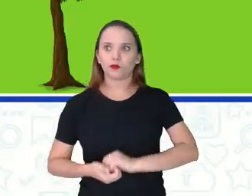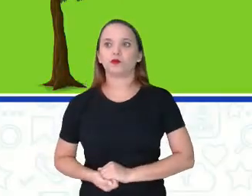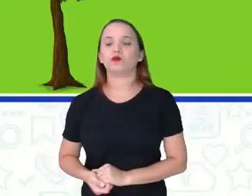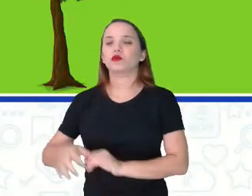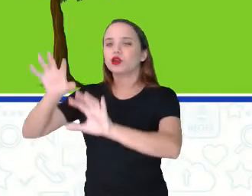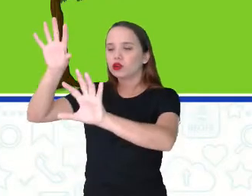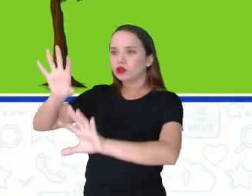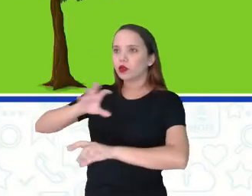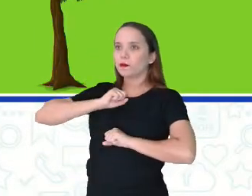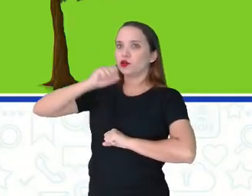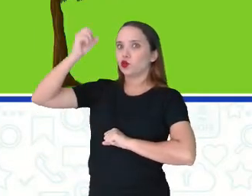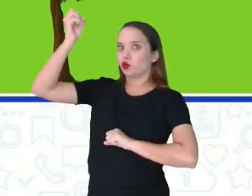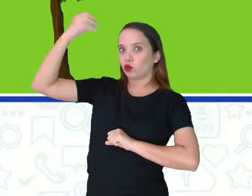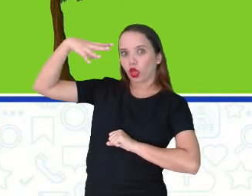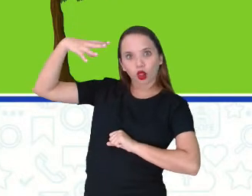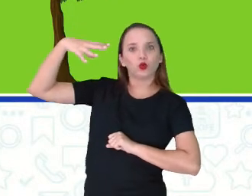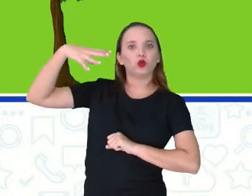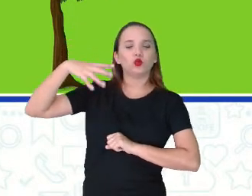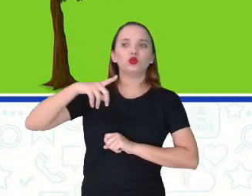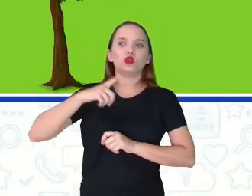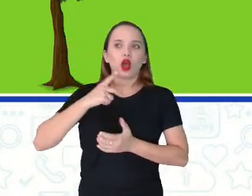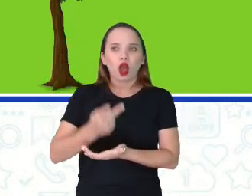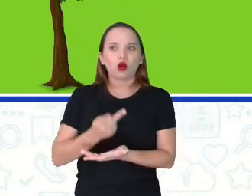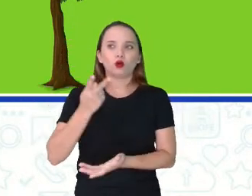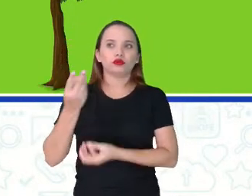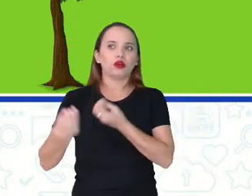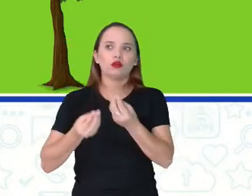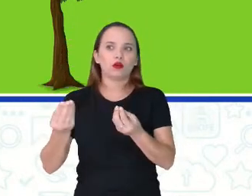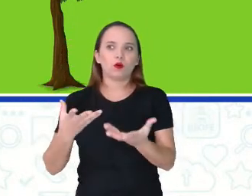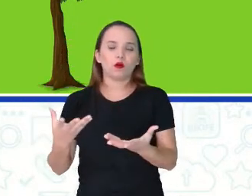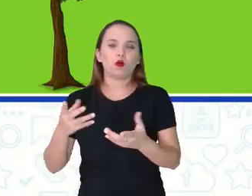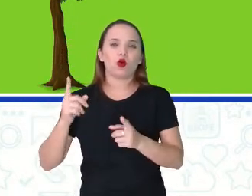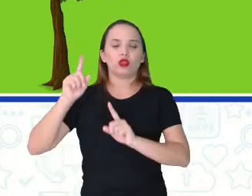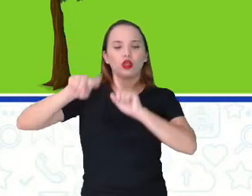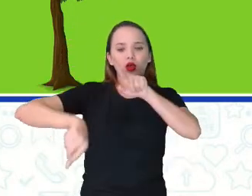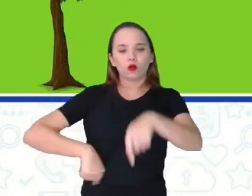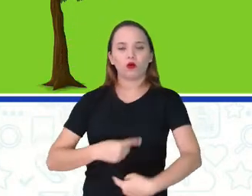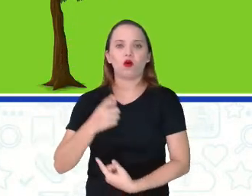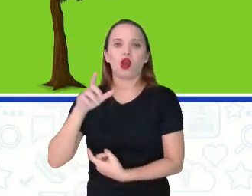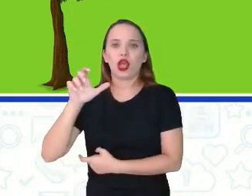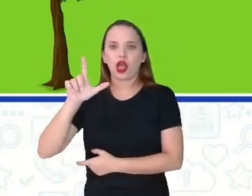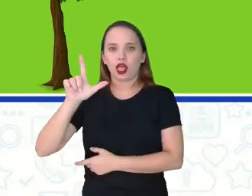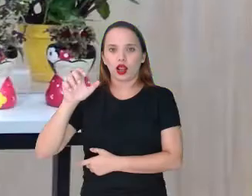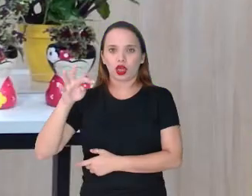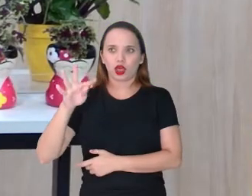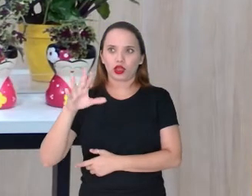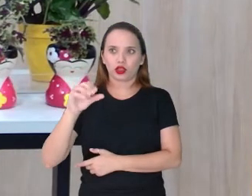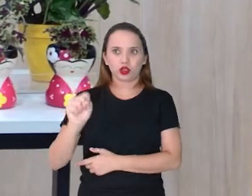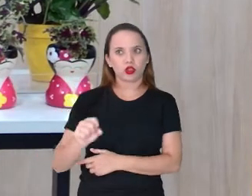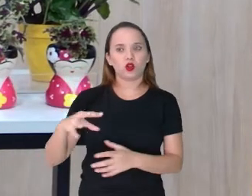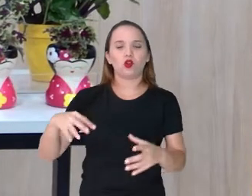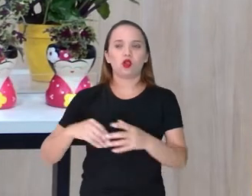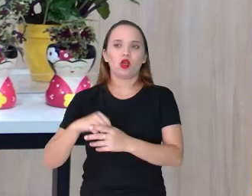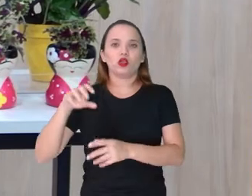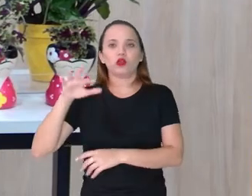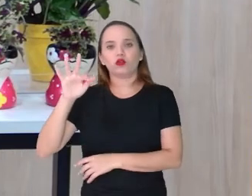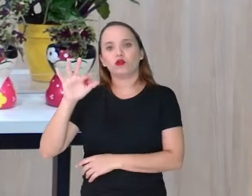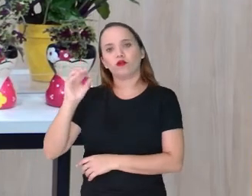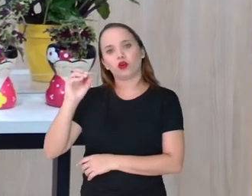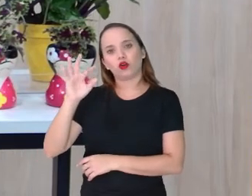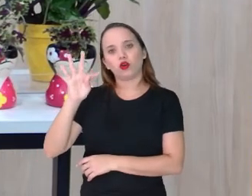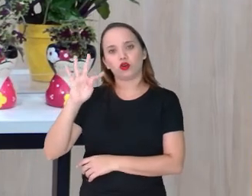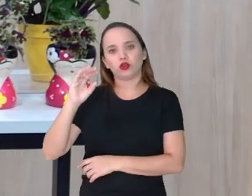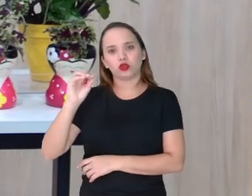luz solar, ocorre uma transferência de elétrons através dos fotossistemas. Então, existem esses fotossistemas que também